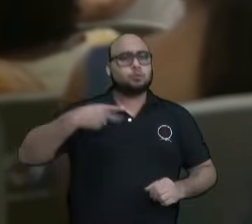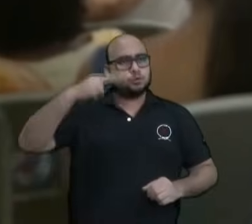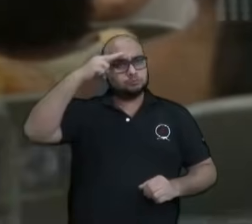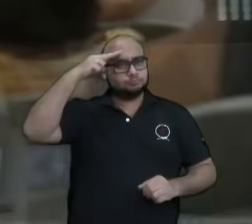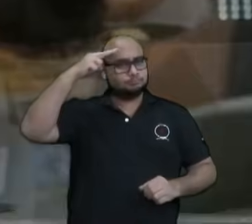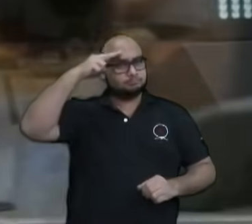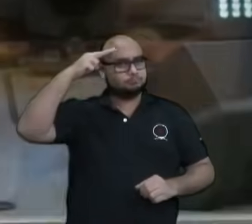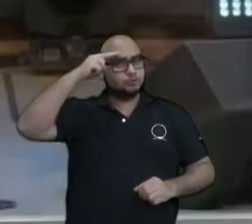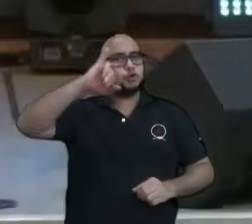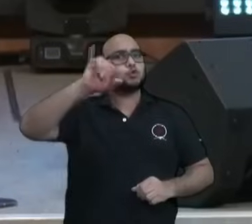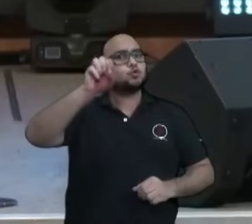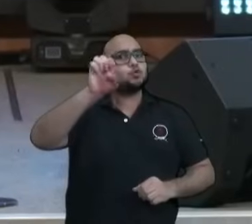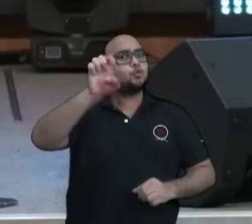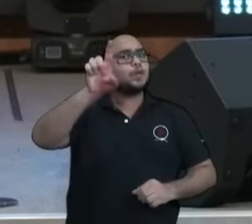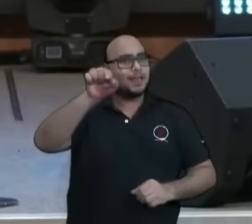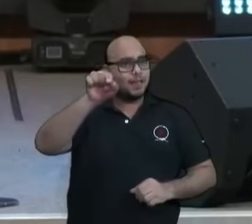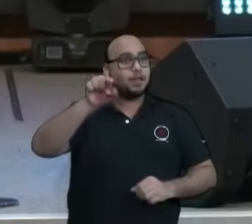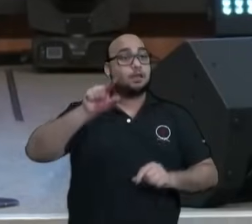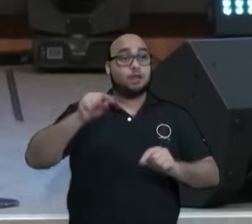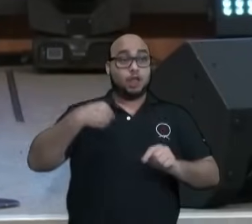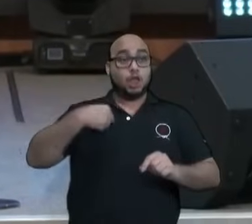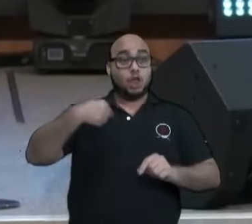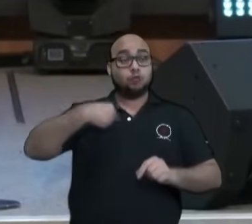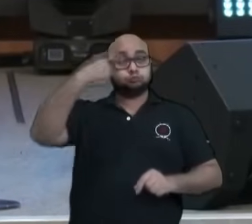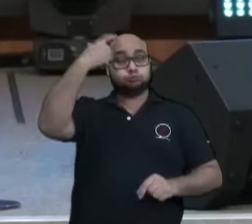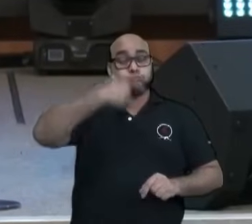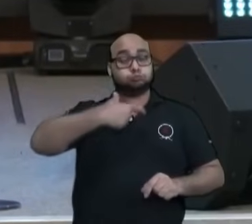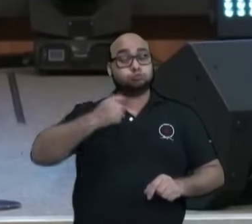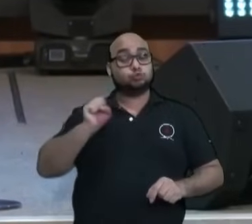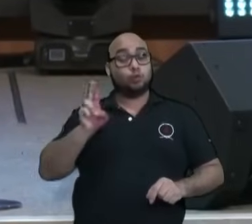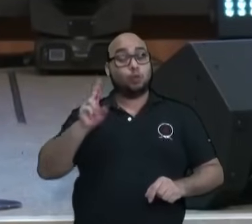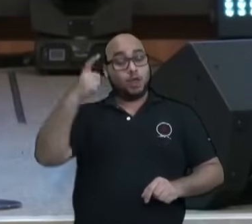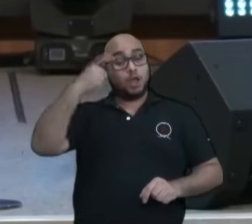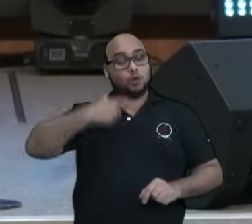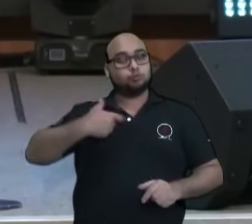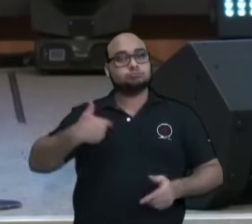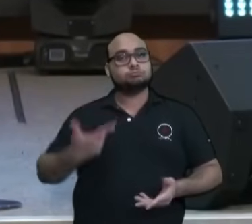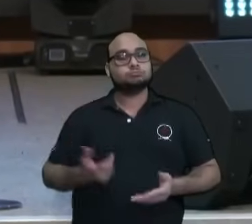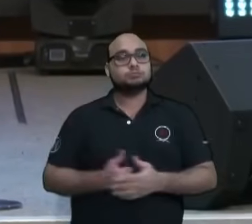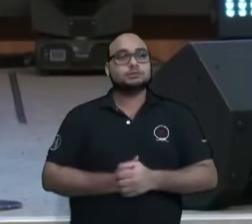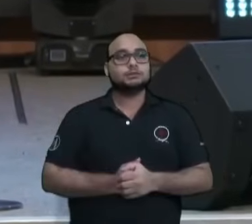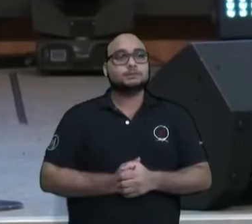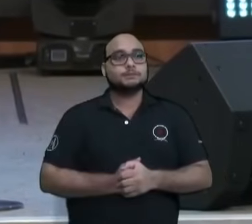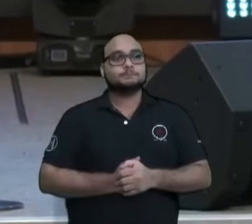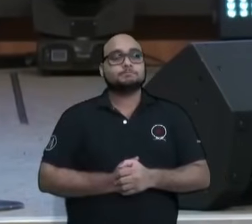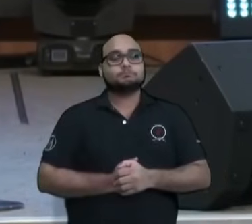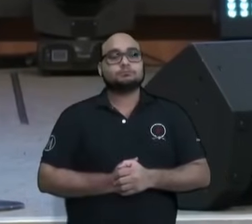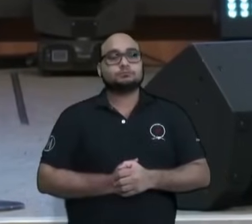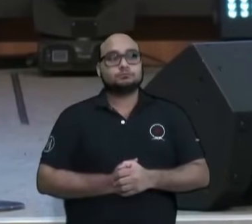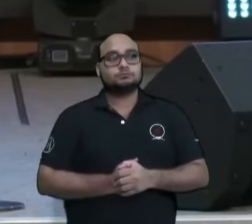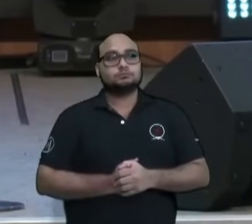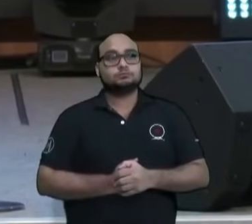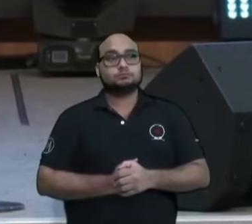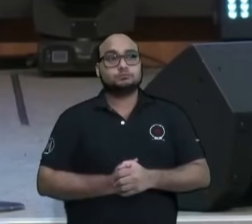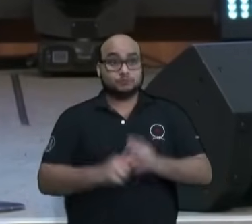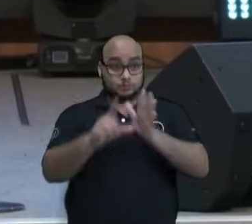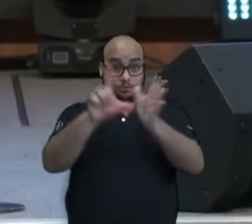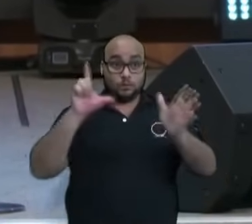Santos tanto como eu já colocamos o o que a gente chamava de congregação que hoje é tudo